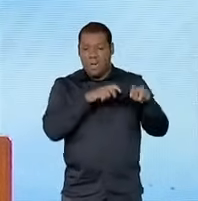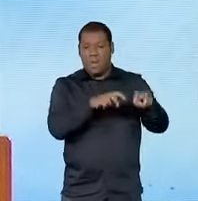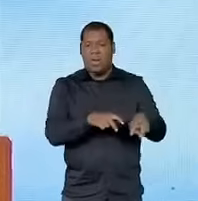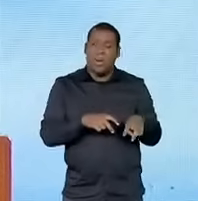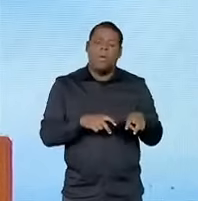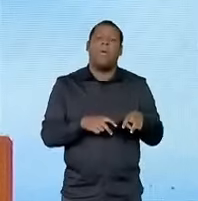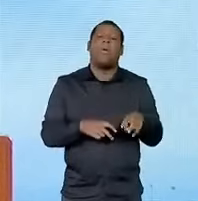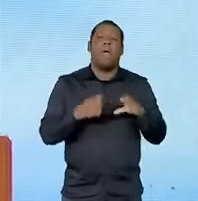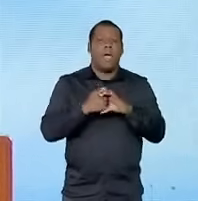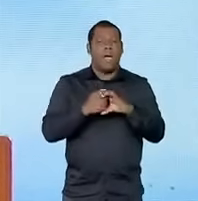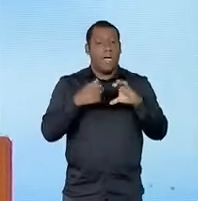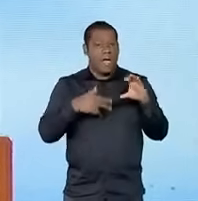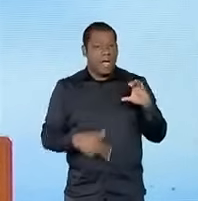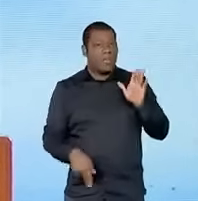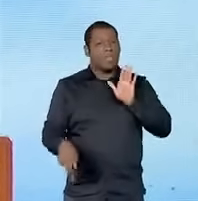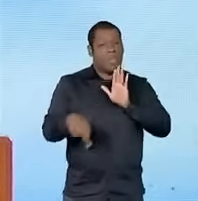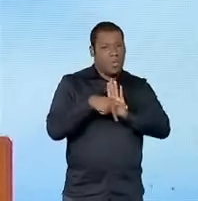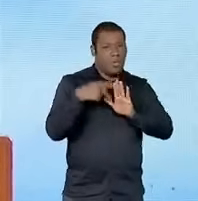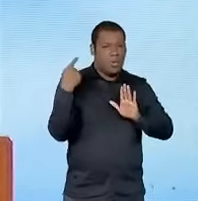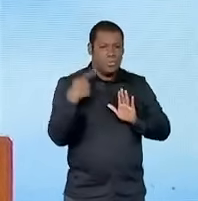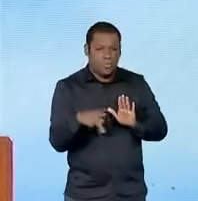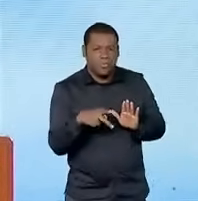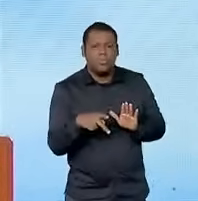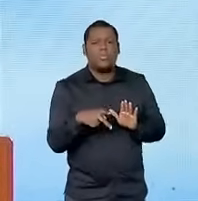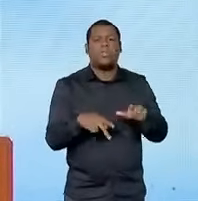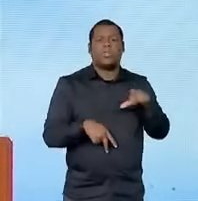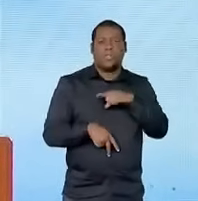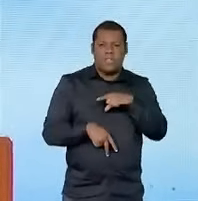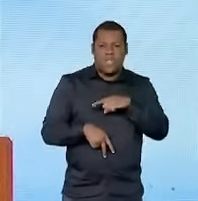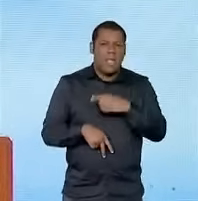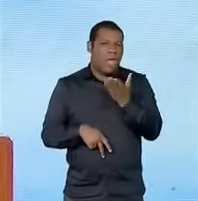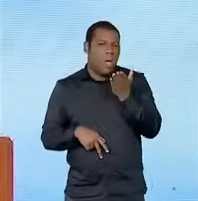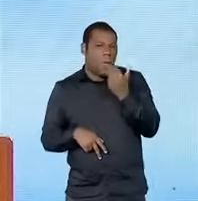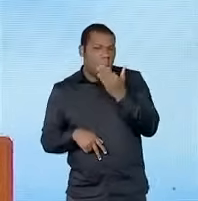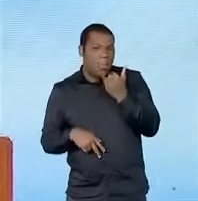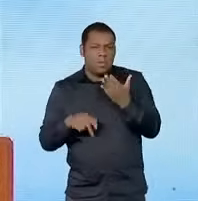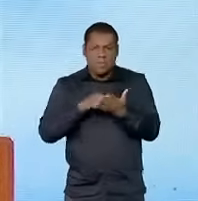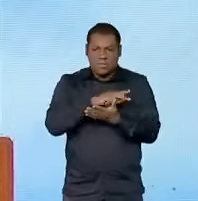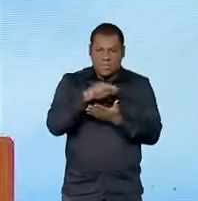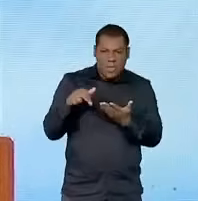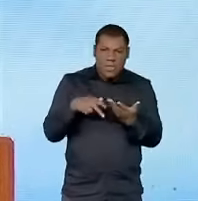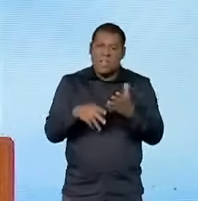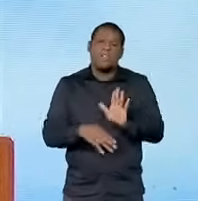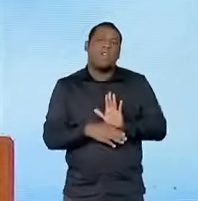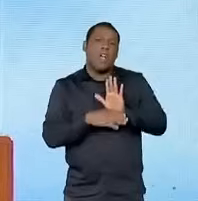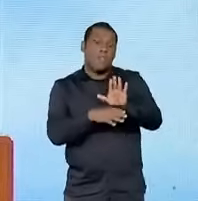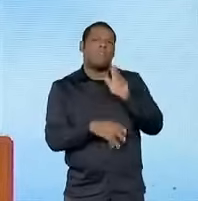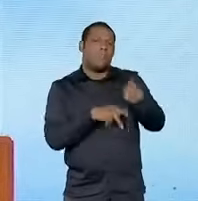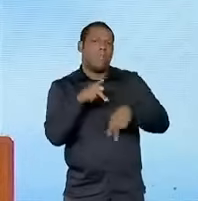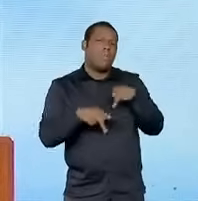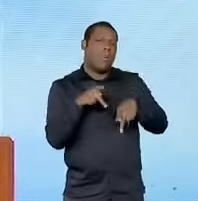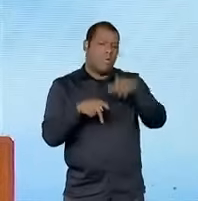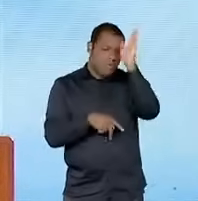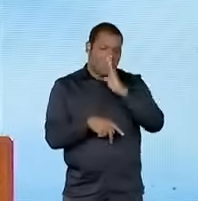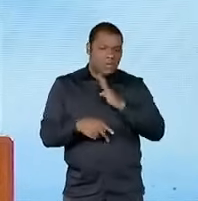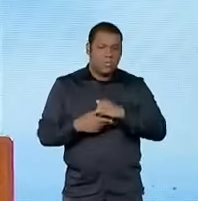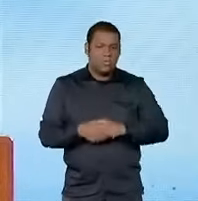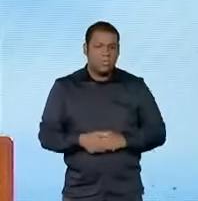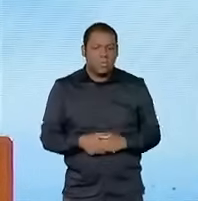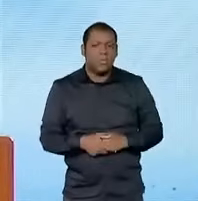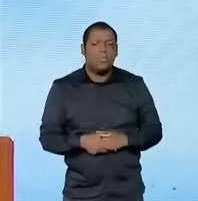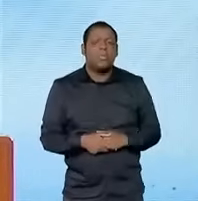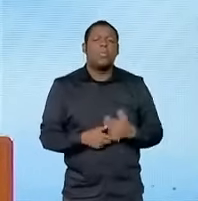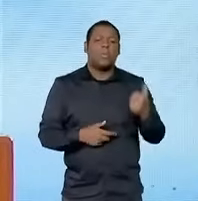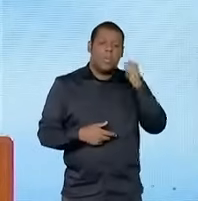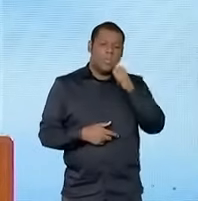sua pluralidade, que produz a diversidade dos alimentos que chega à mesa da população brasileira. São